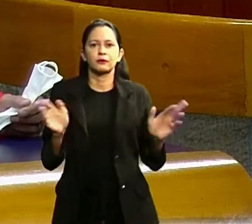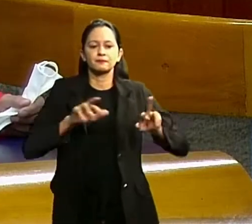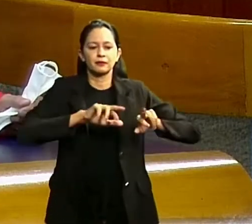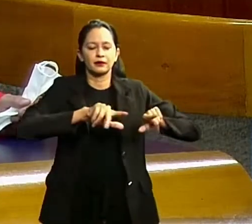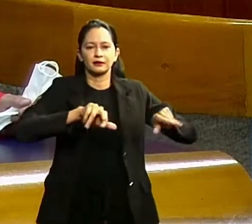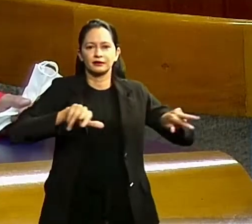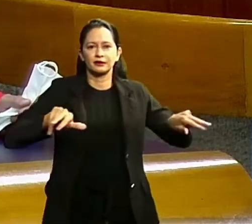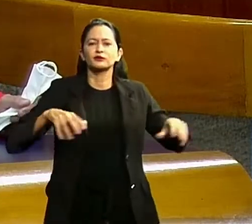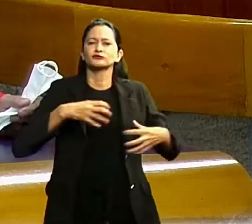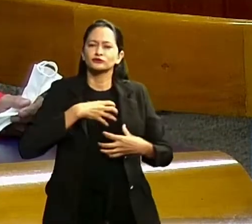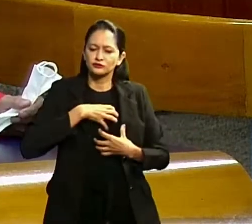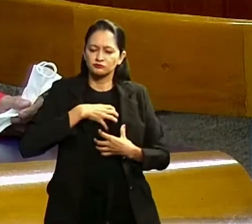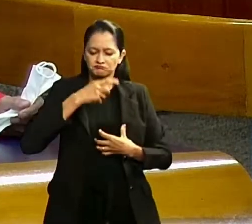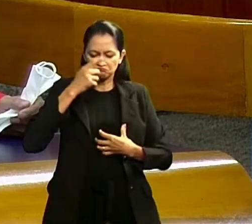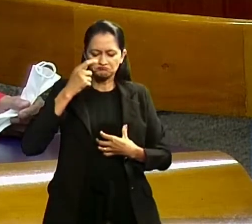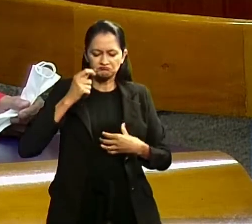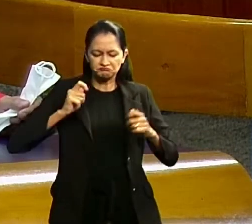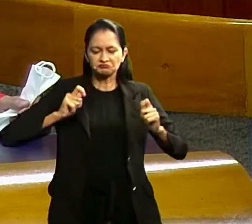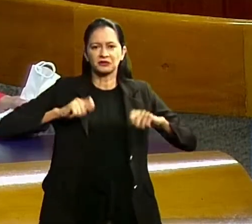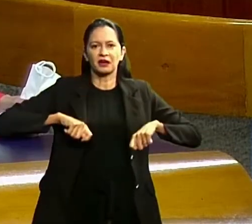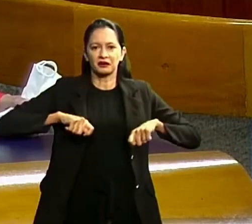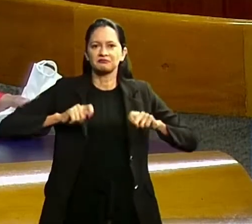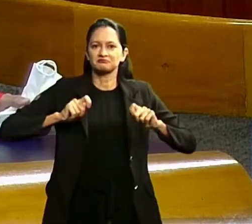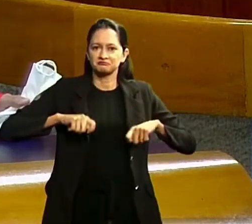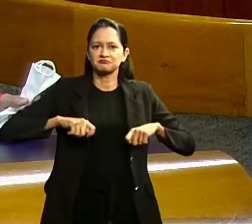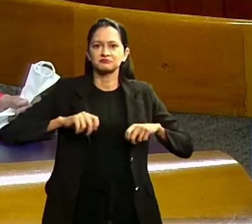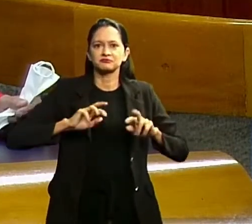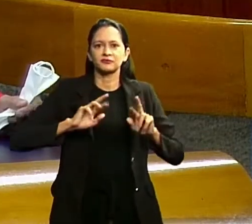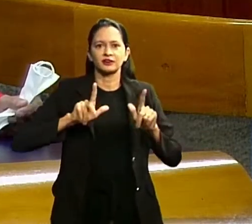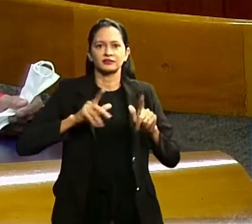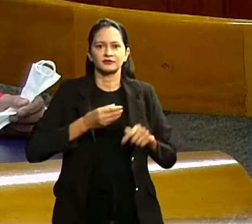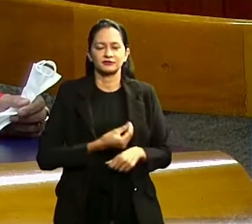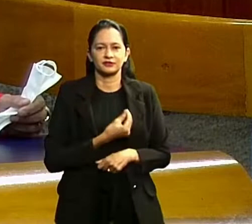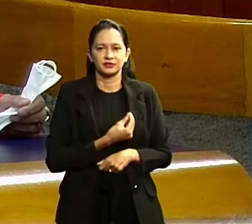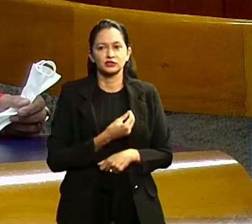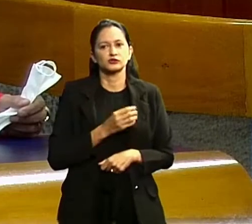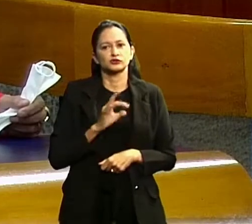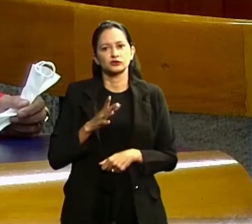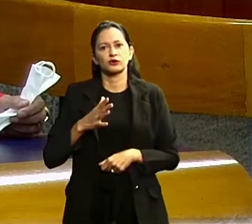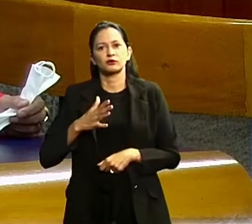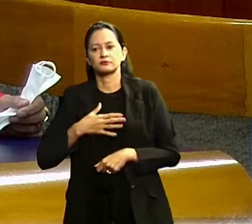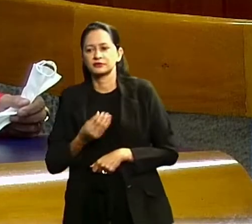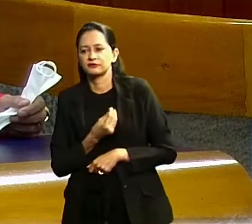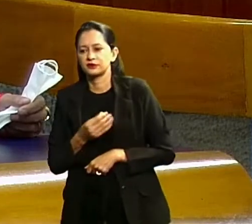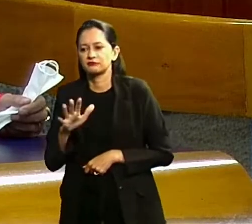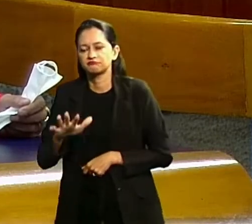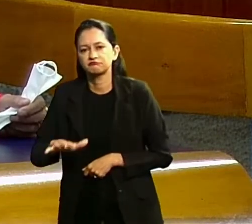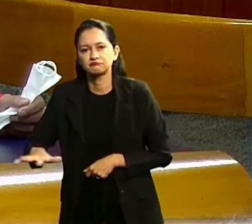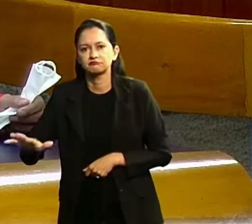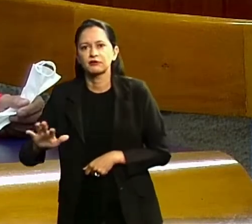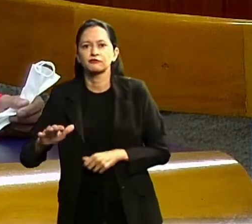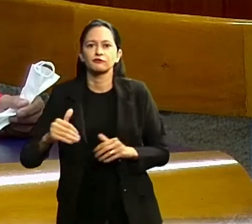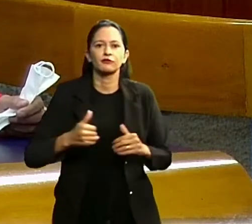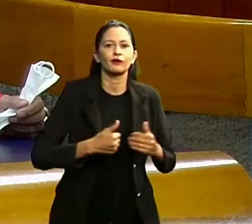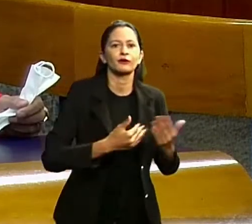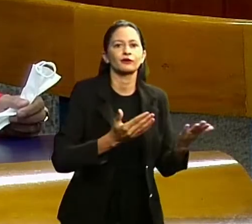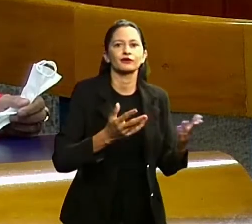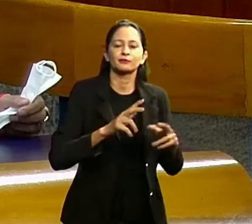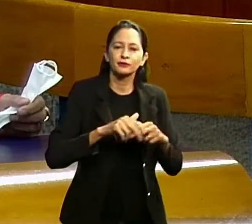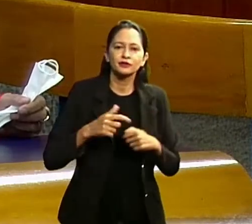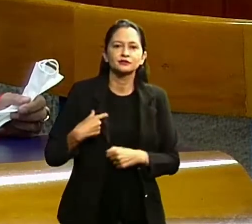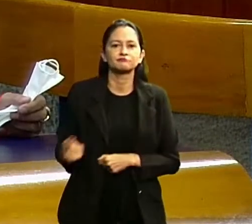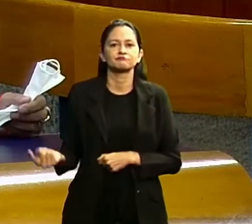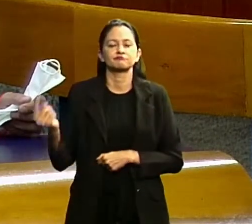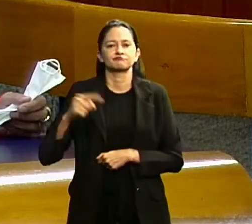sim, capaz de fazer a diferença, não só lá onde eu vivia, mas depois dela. E por isso que eu estou aqui hoje.